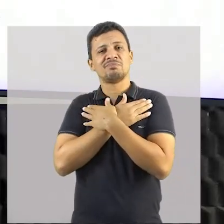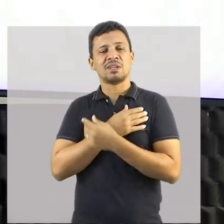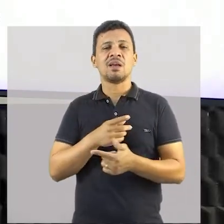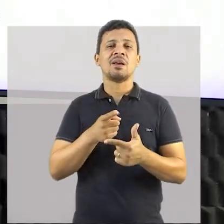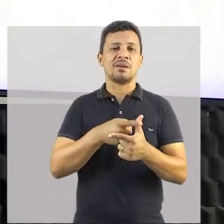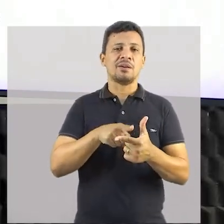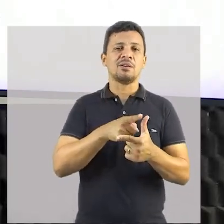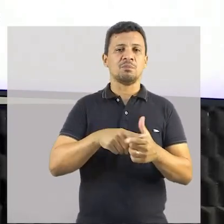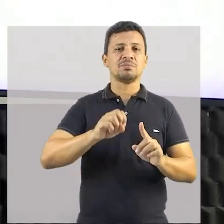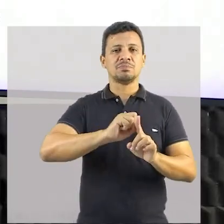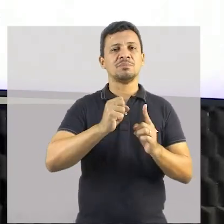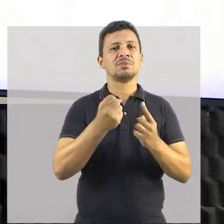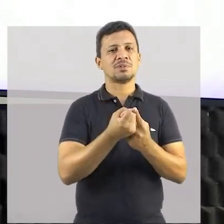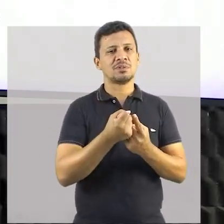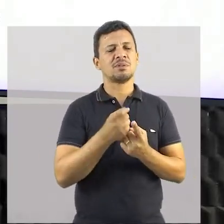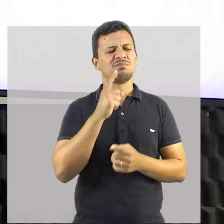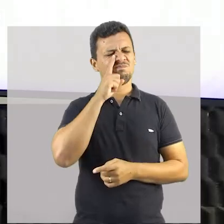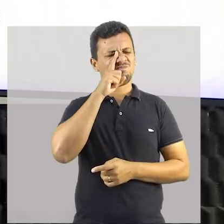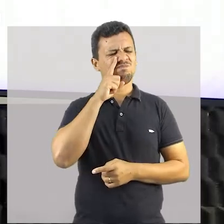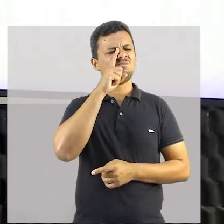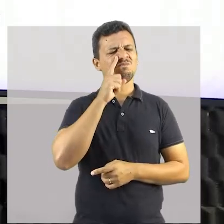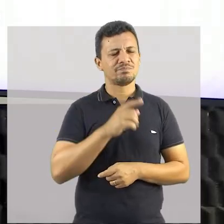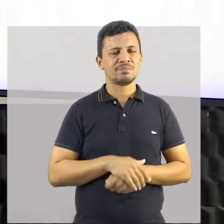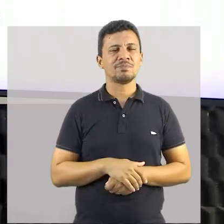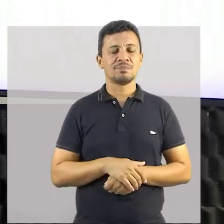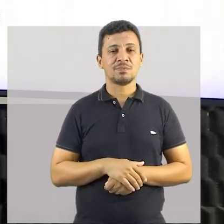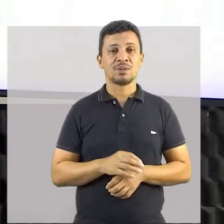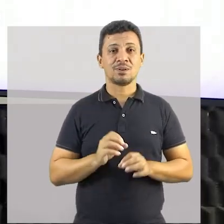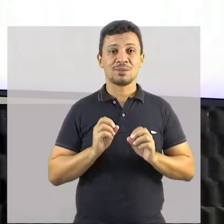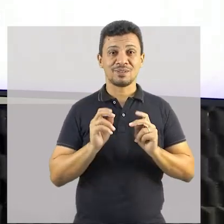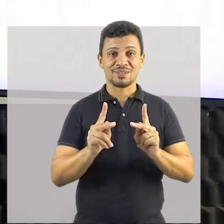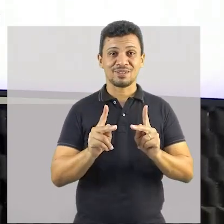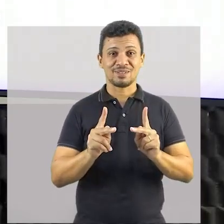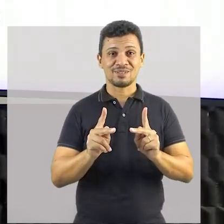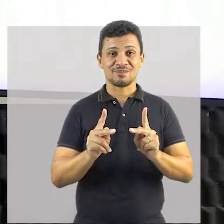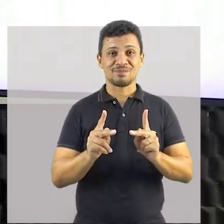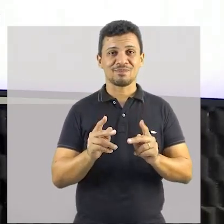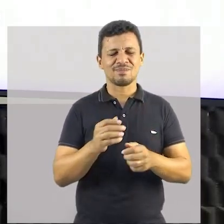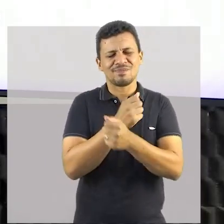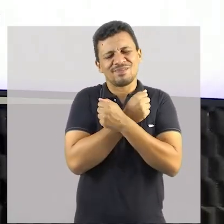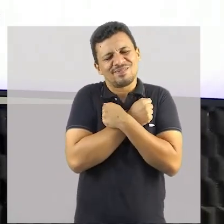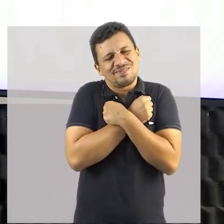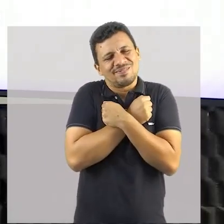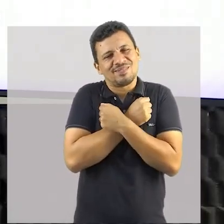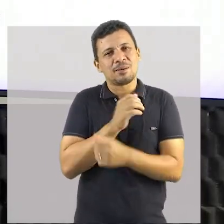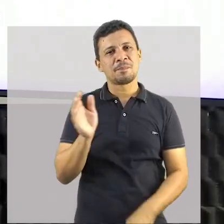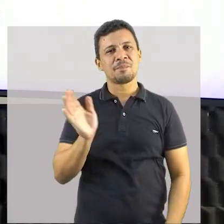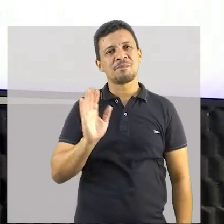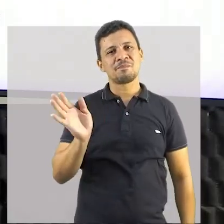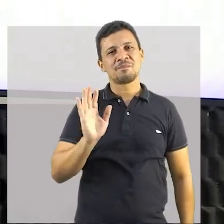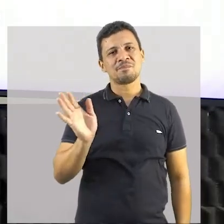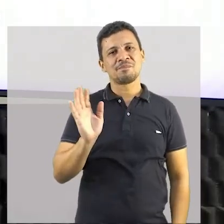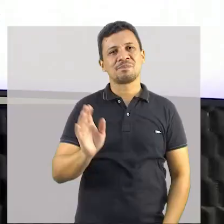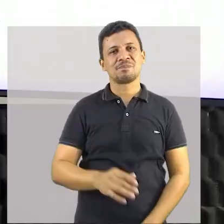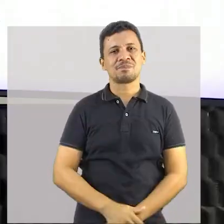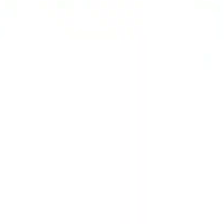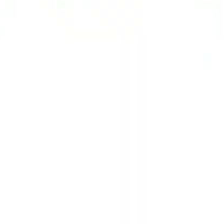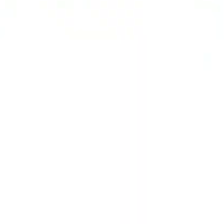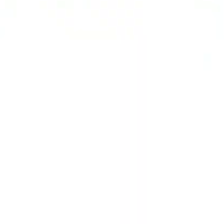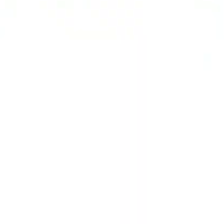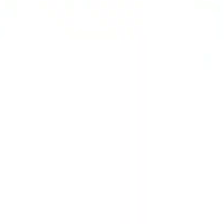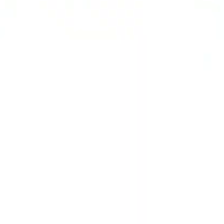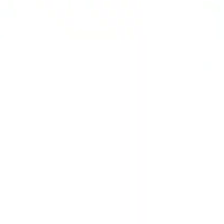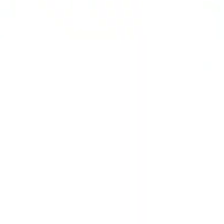evidentemente, é um problema social gravíssimo. Perfeito? Então, eu fico por aqui. Um grande abraço e até o nosso próximo vídeo.